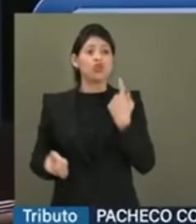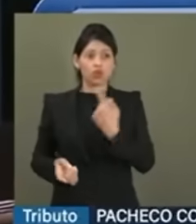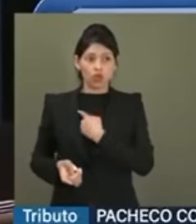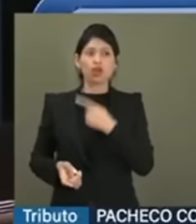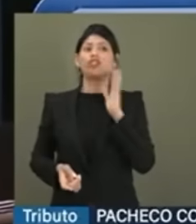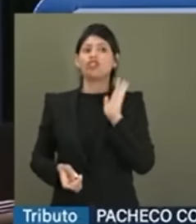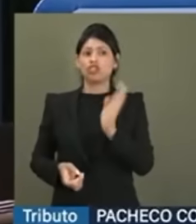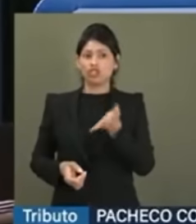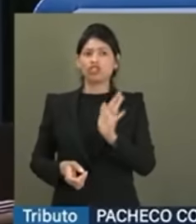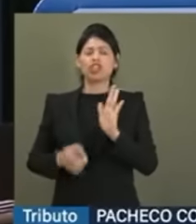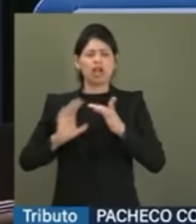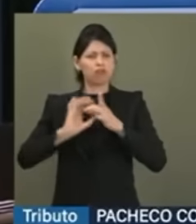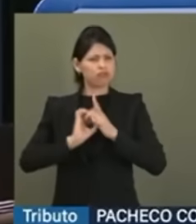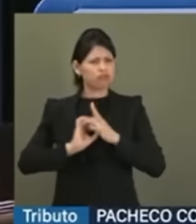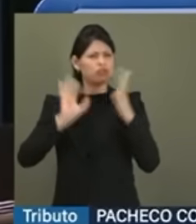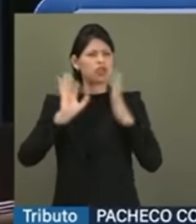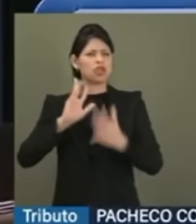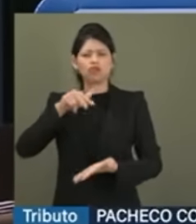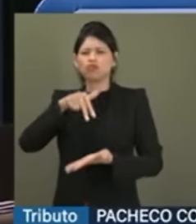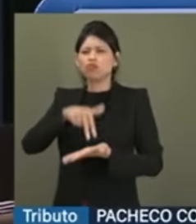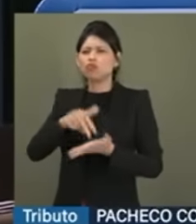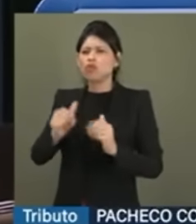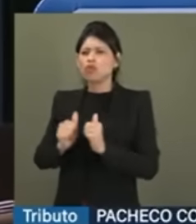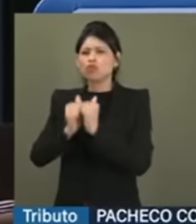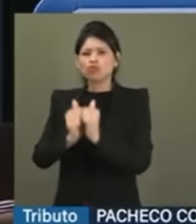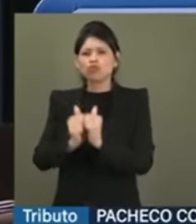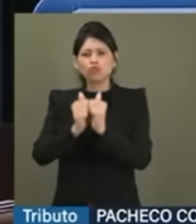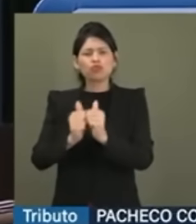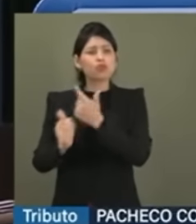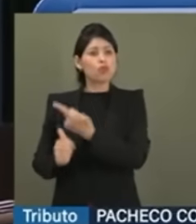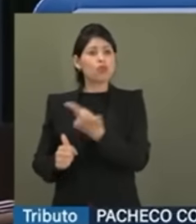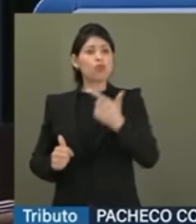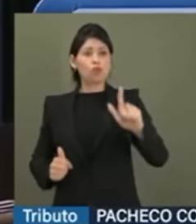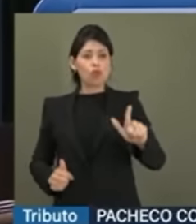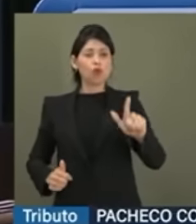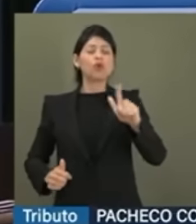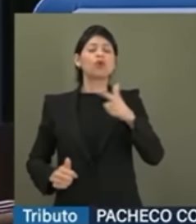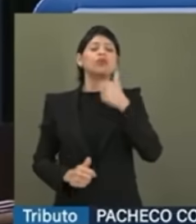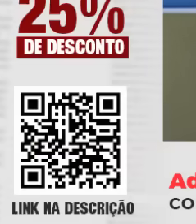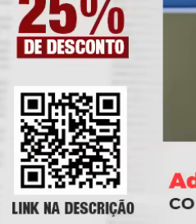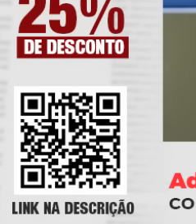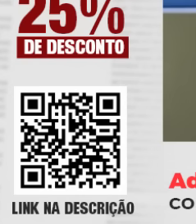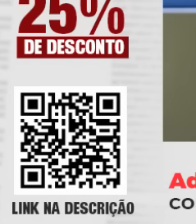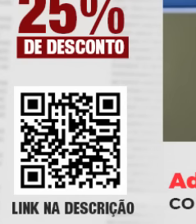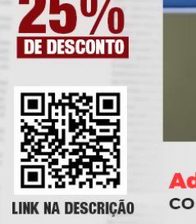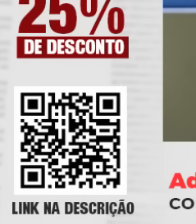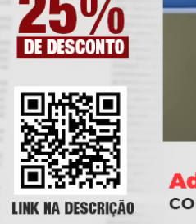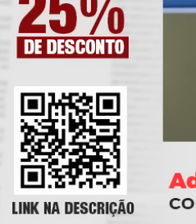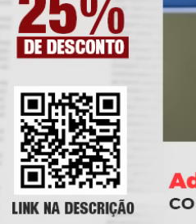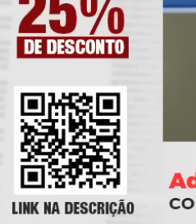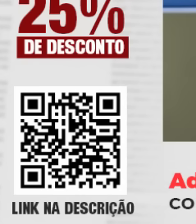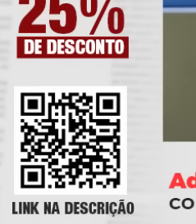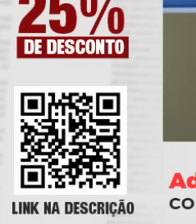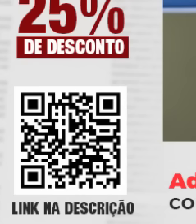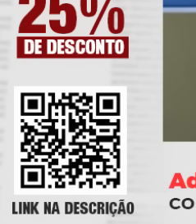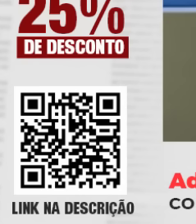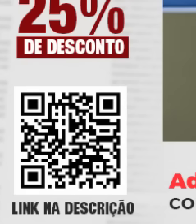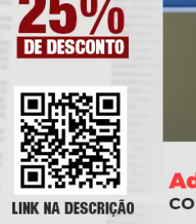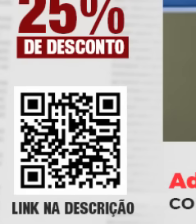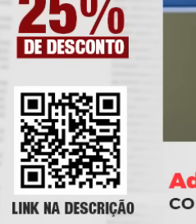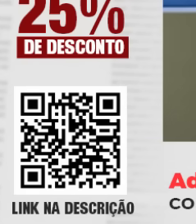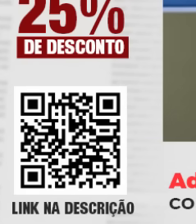vezes eh junto com outros colegas para defender a imprensa brasileira né